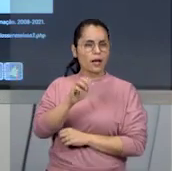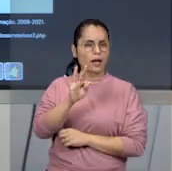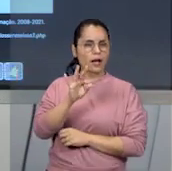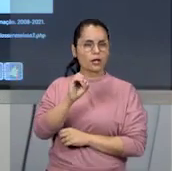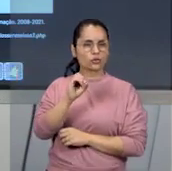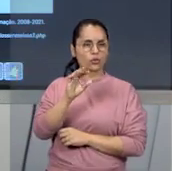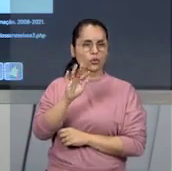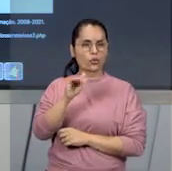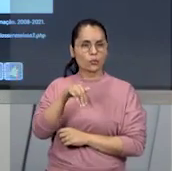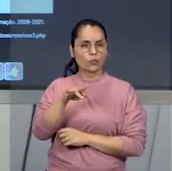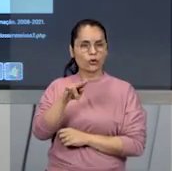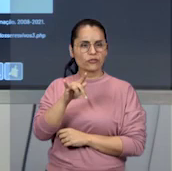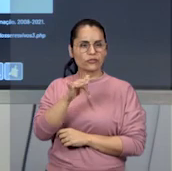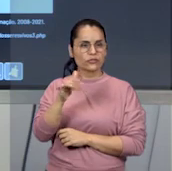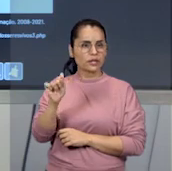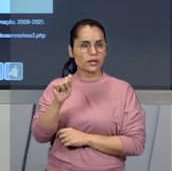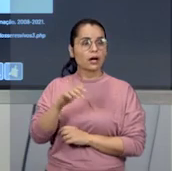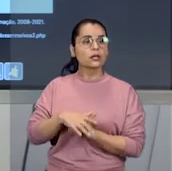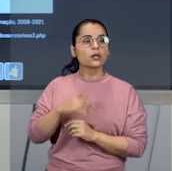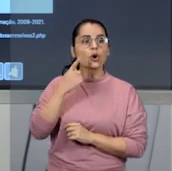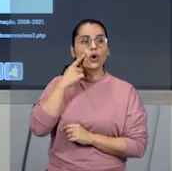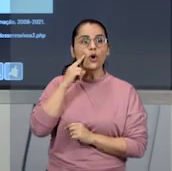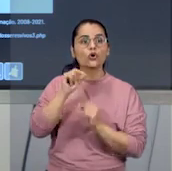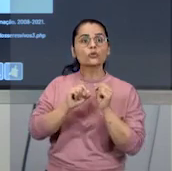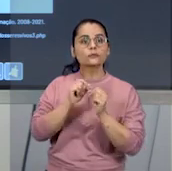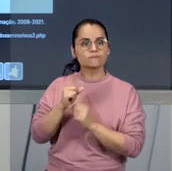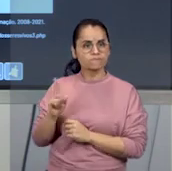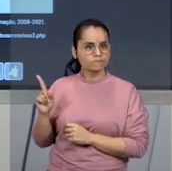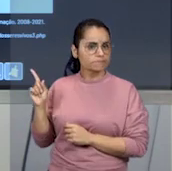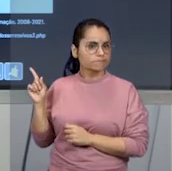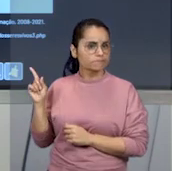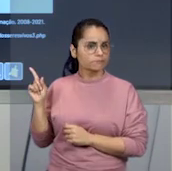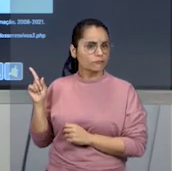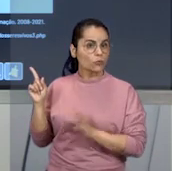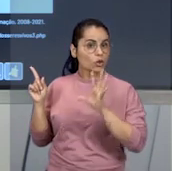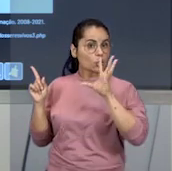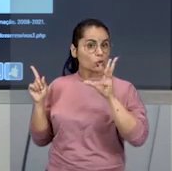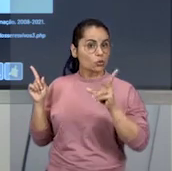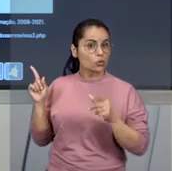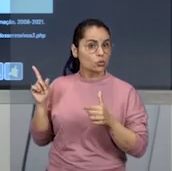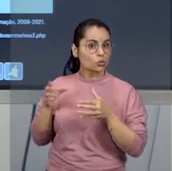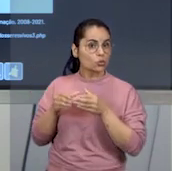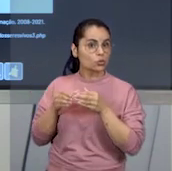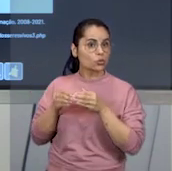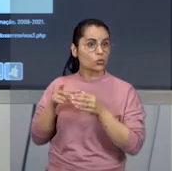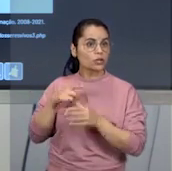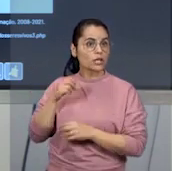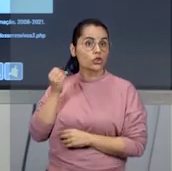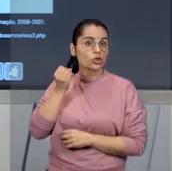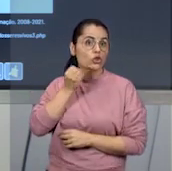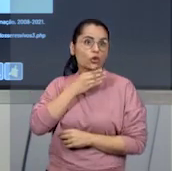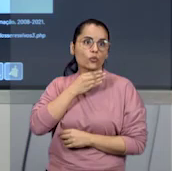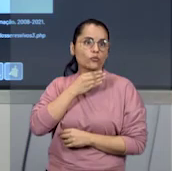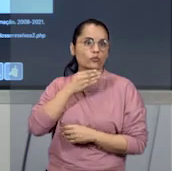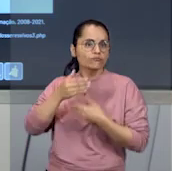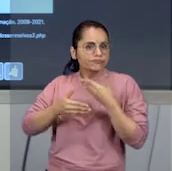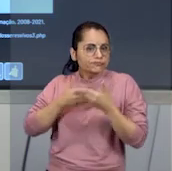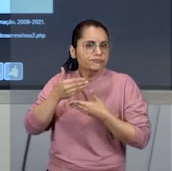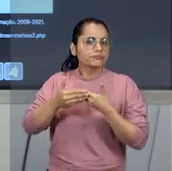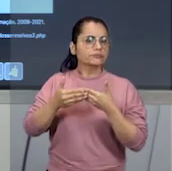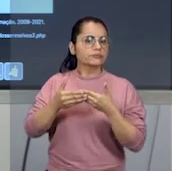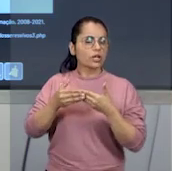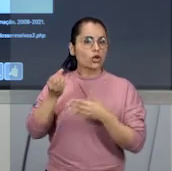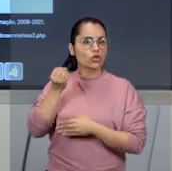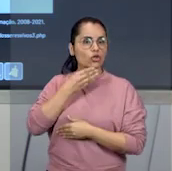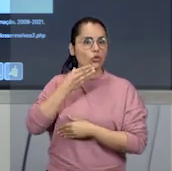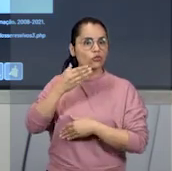apomorfia. Olha aqui, para frente aqui, todo esse grupo tem essa novidade evolutiva,